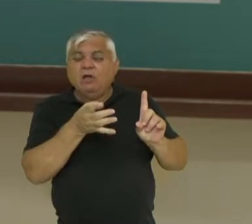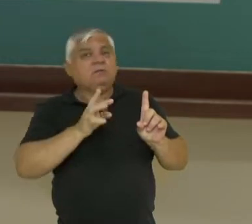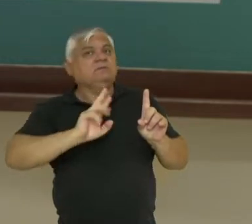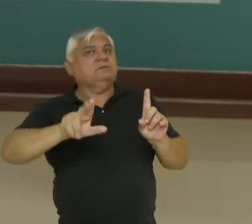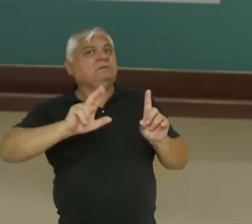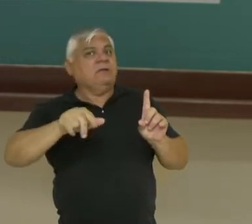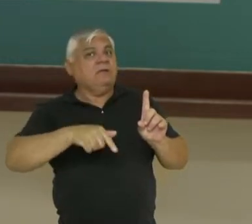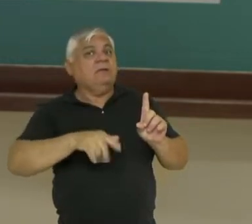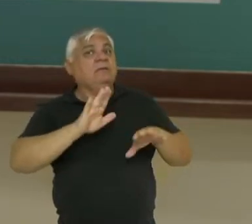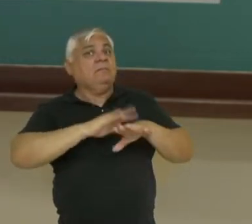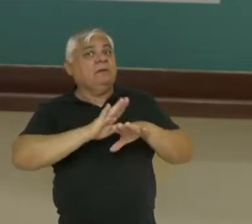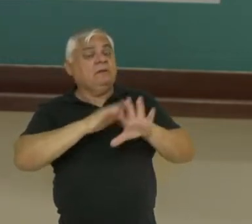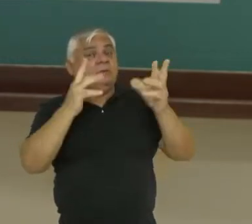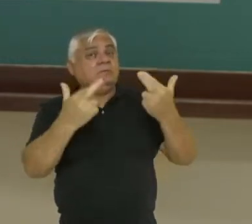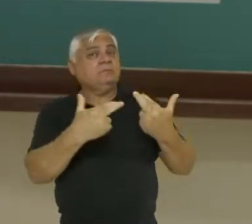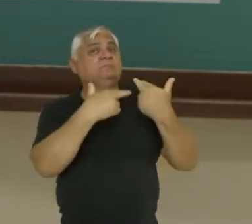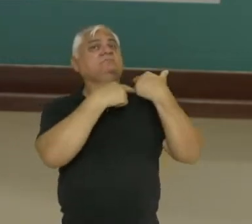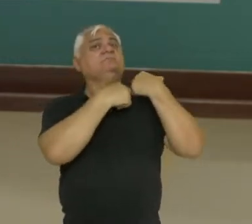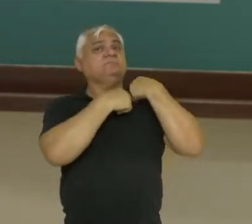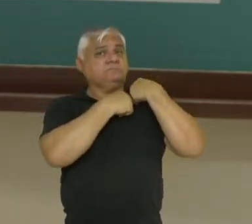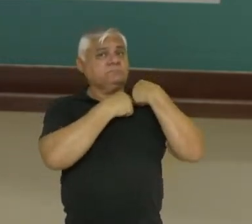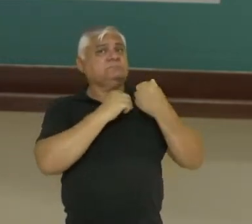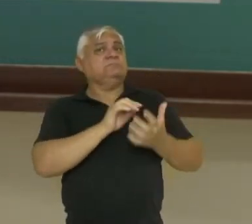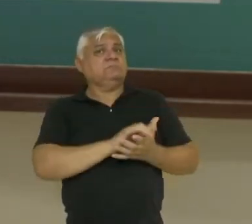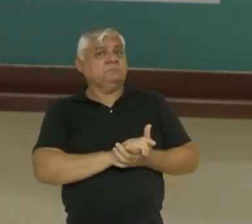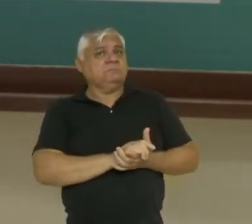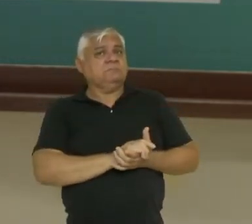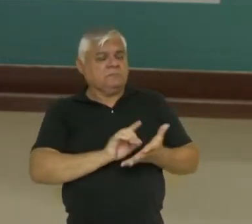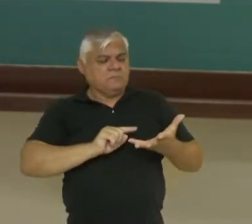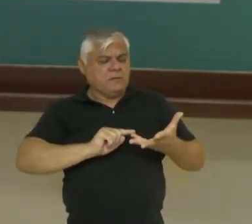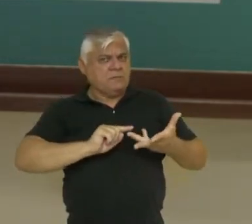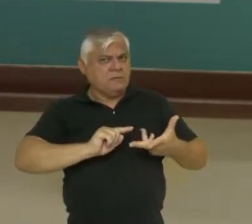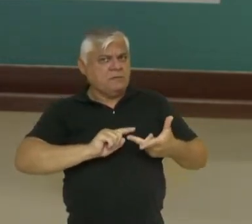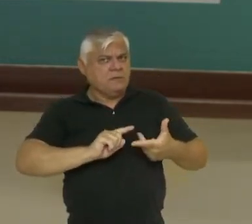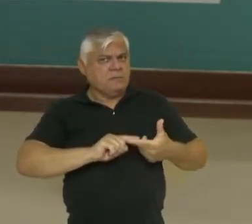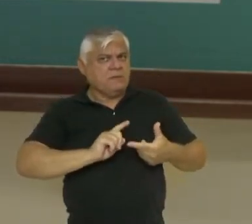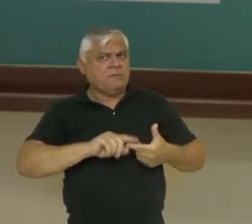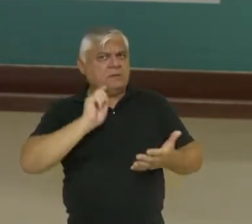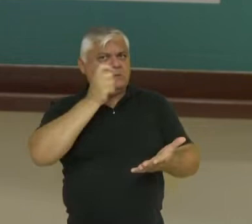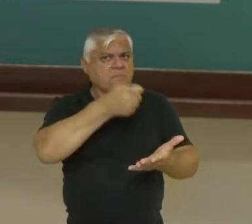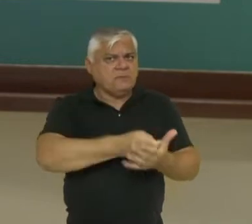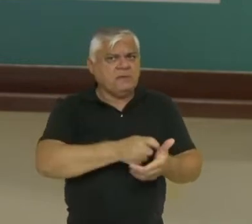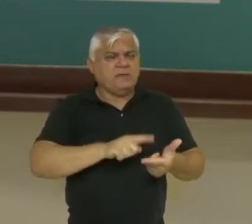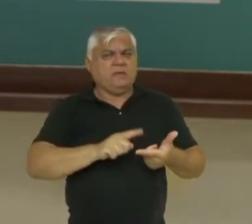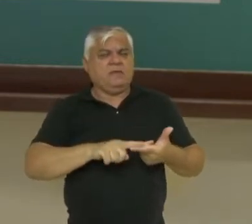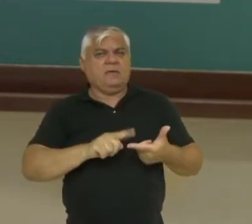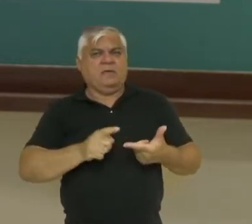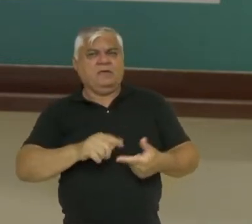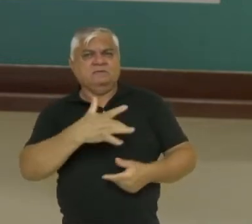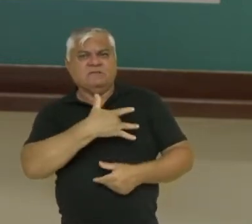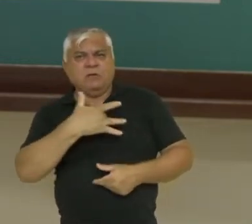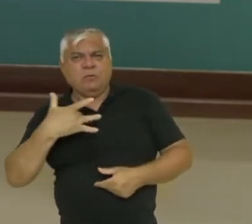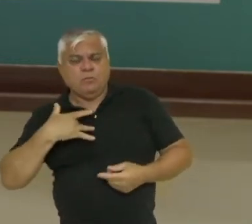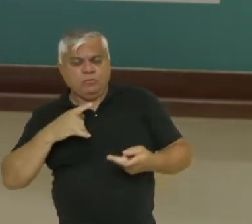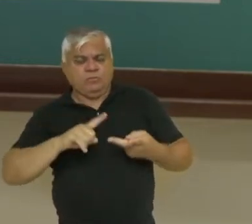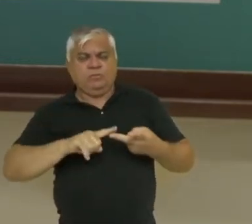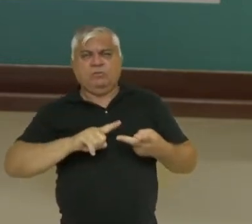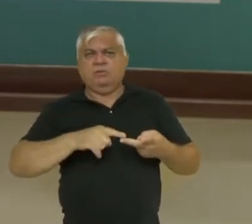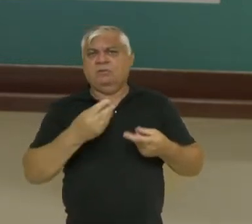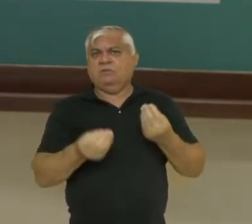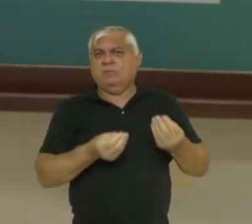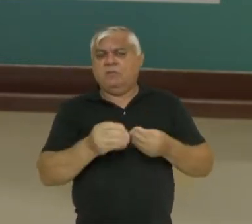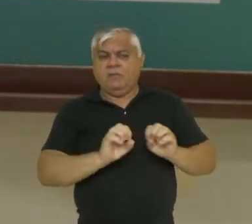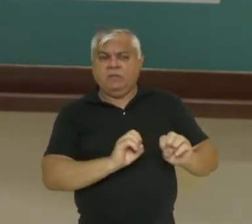as responsabilidades que vêm com ele. São custos altos, a questão da saúde, a questão